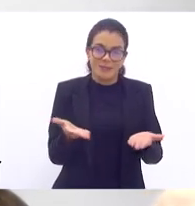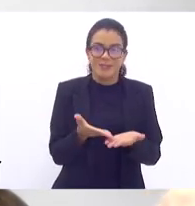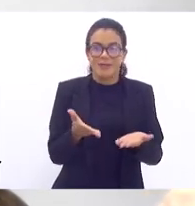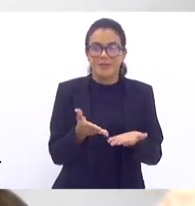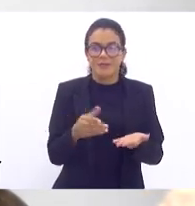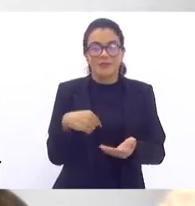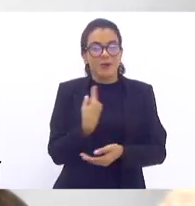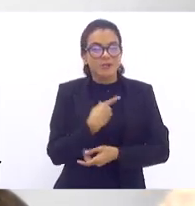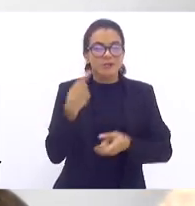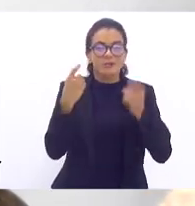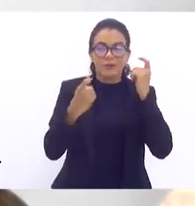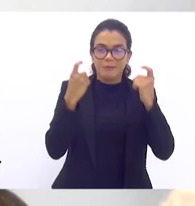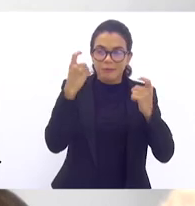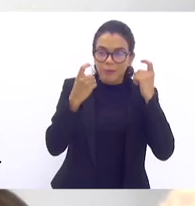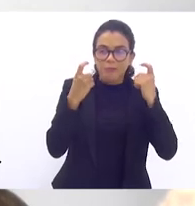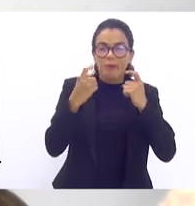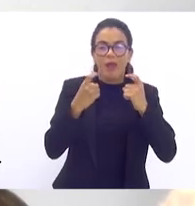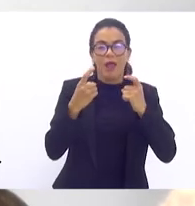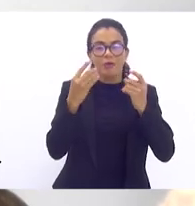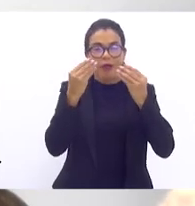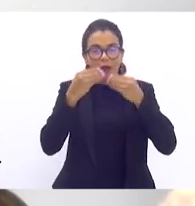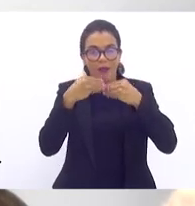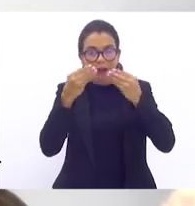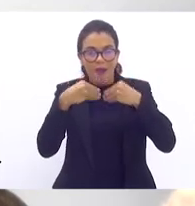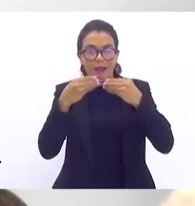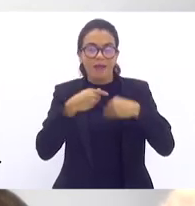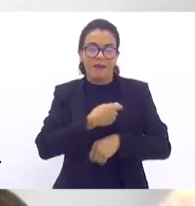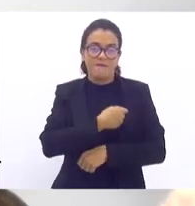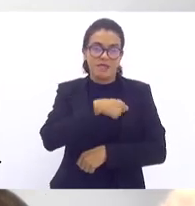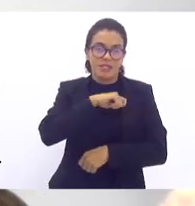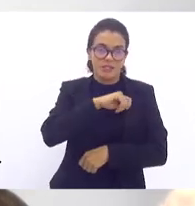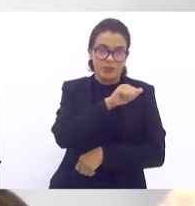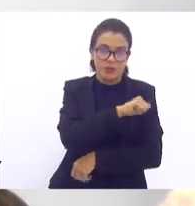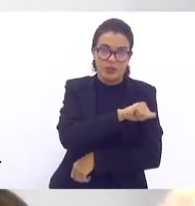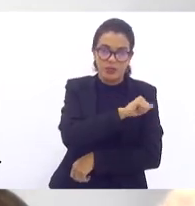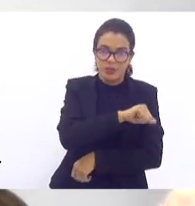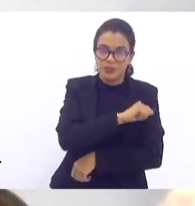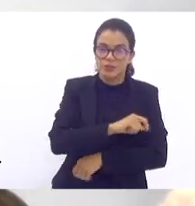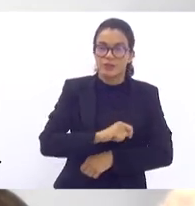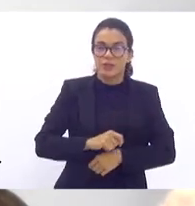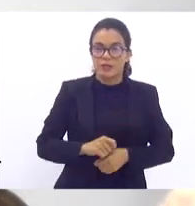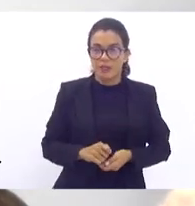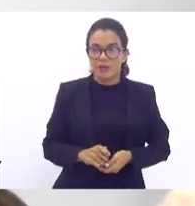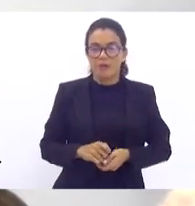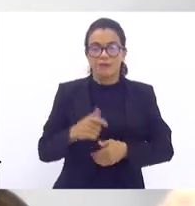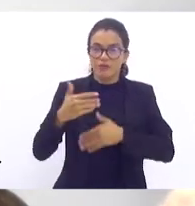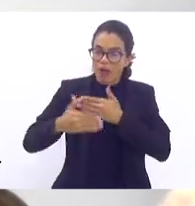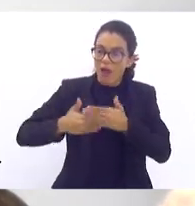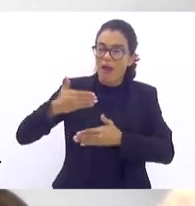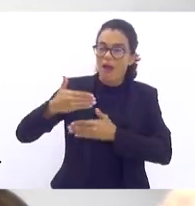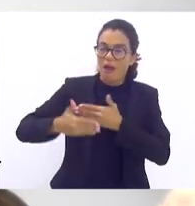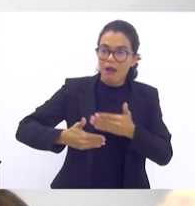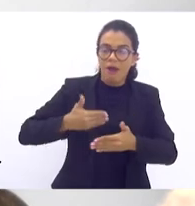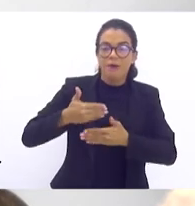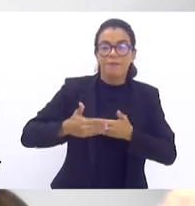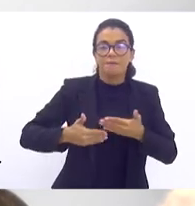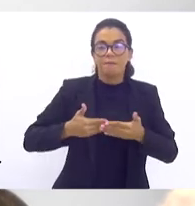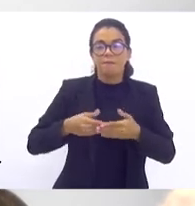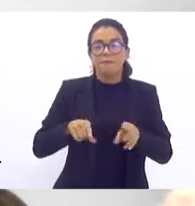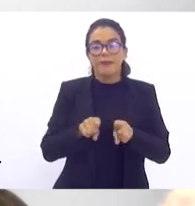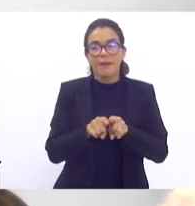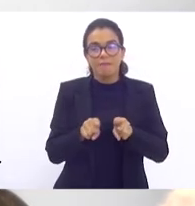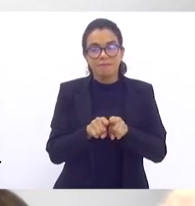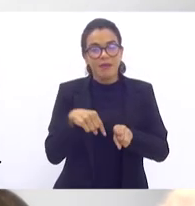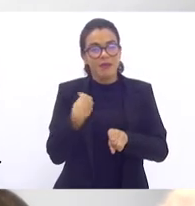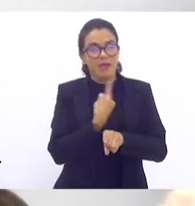é preocupado com esse enfraquecimento que a fiscalização do Estado do Rio de Janeiro vem fazer vendendo ao longo desse período recente e a gente